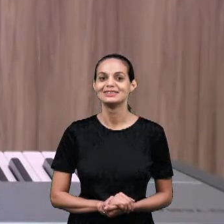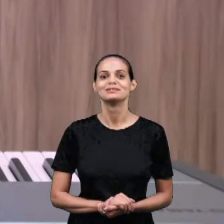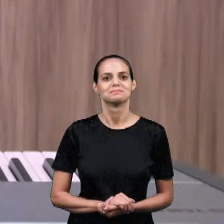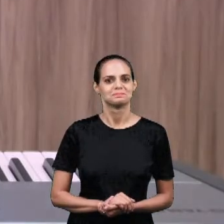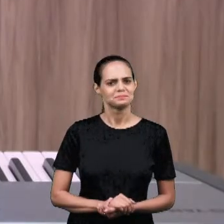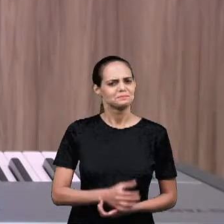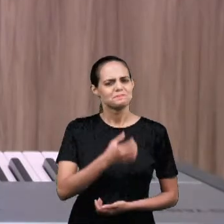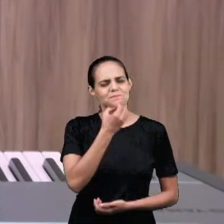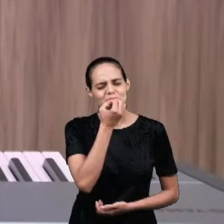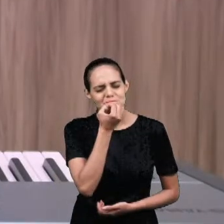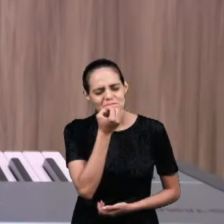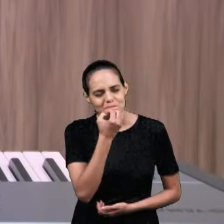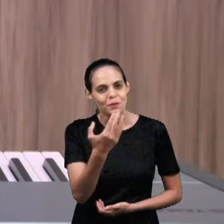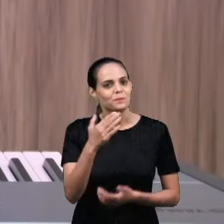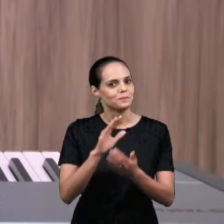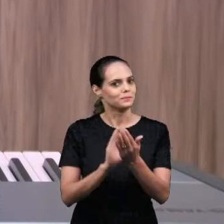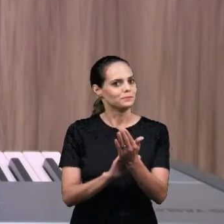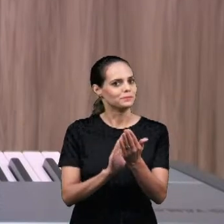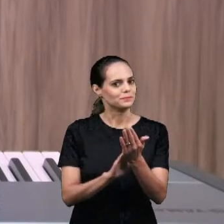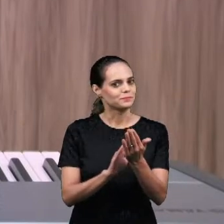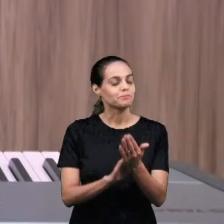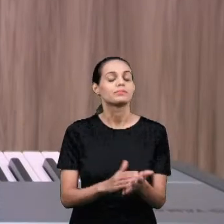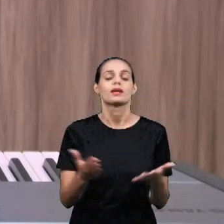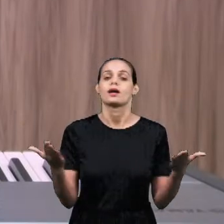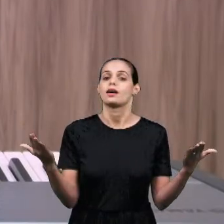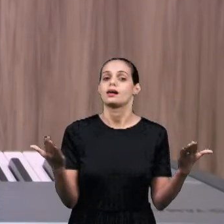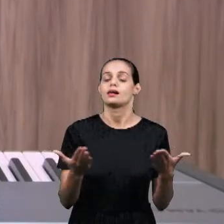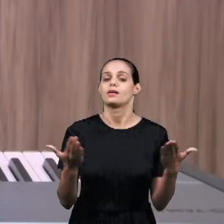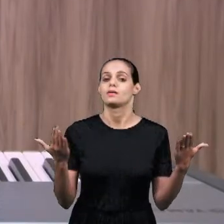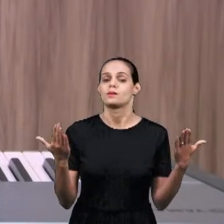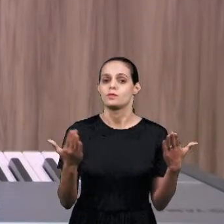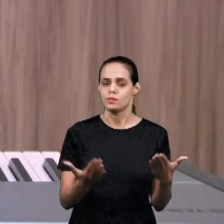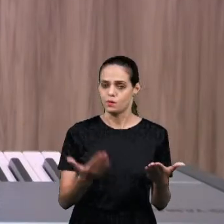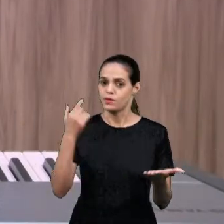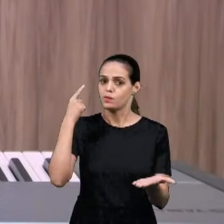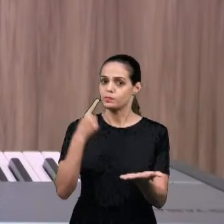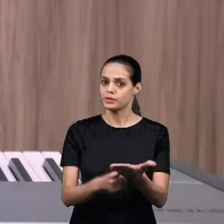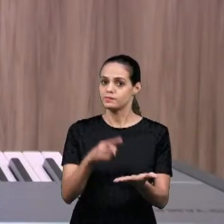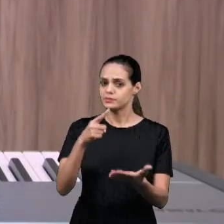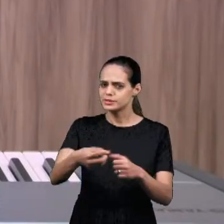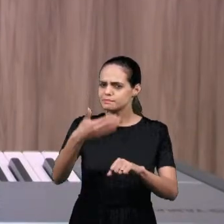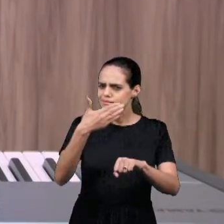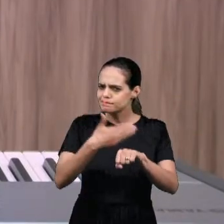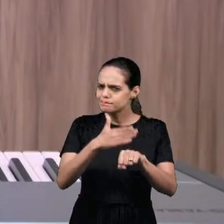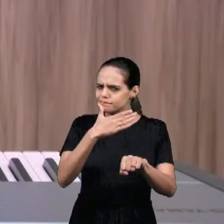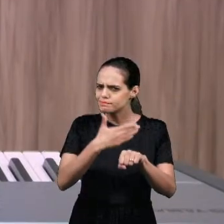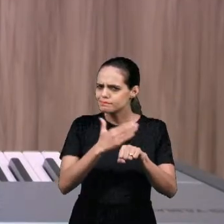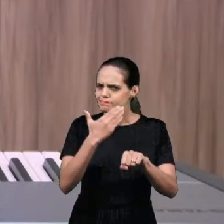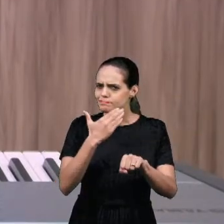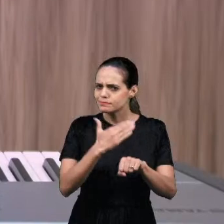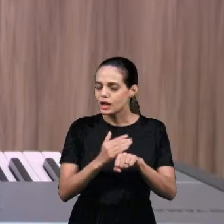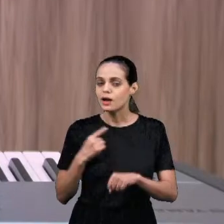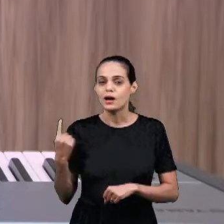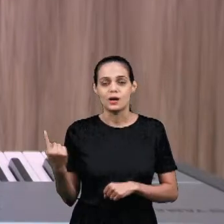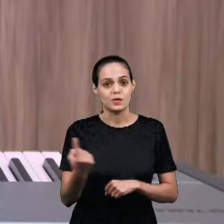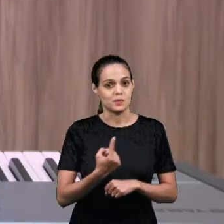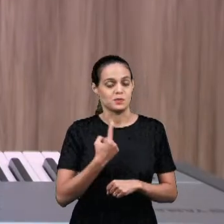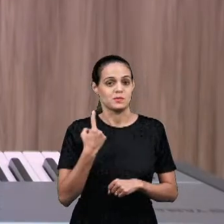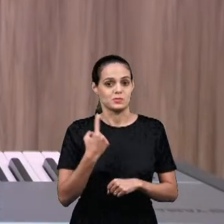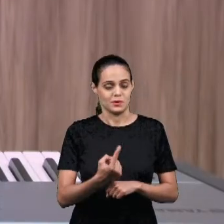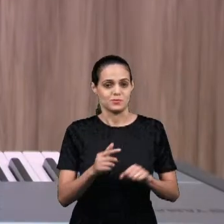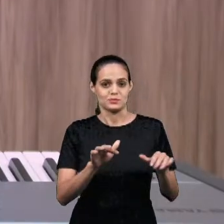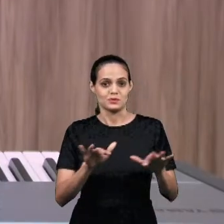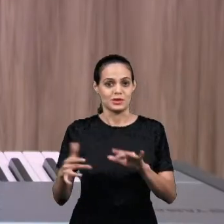Muito bom! Agora vamos combinar de você treinar bastante, para nós tocarmos juntinho com